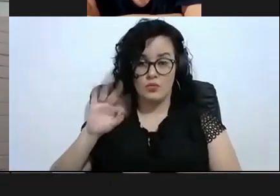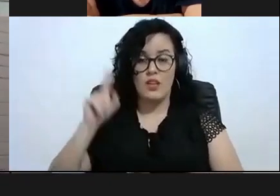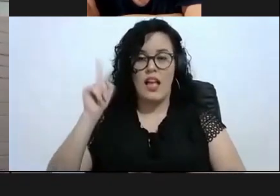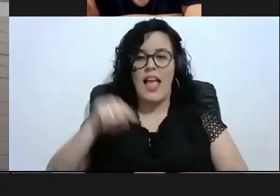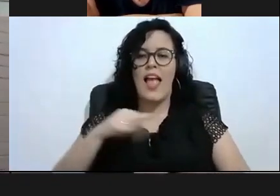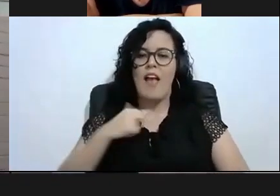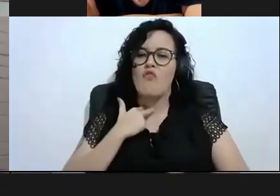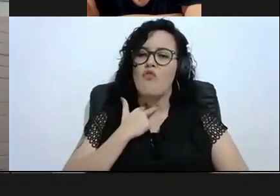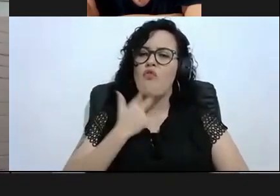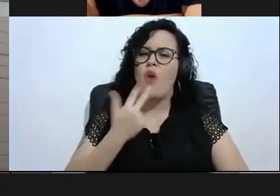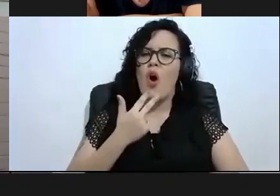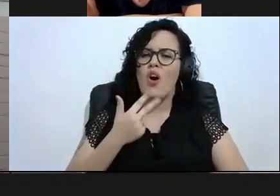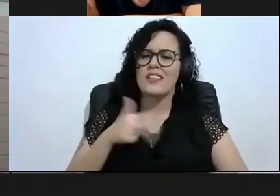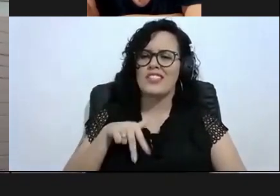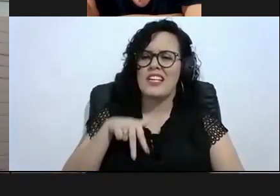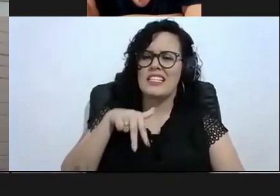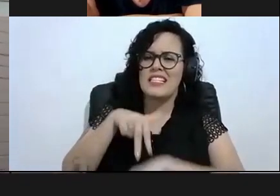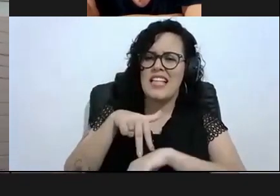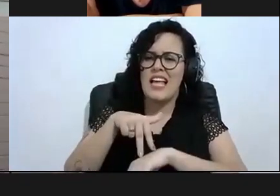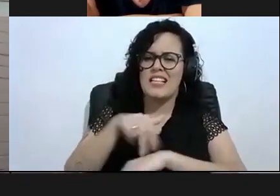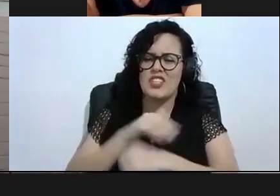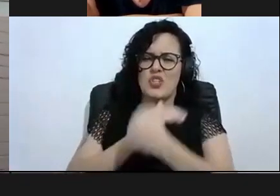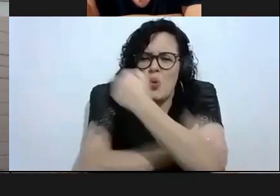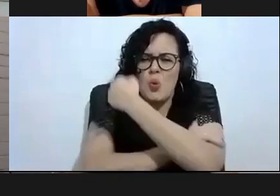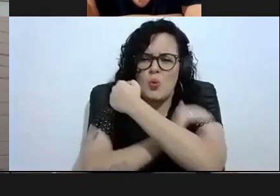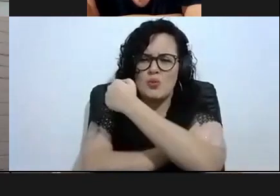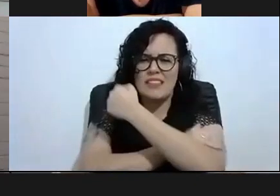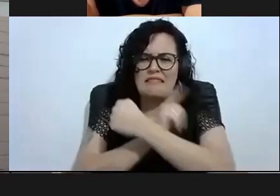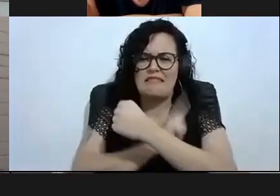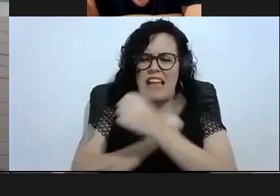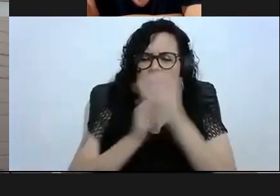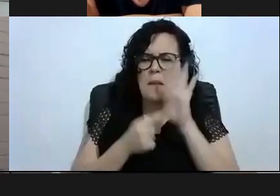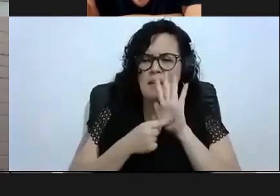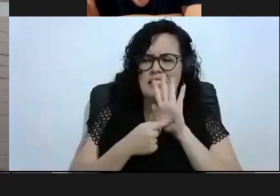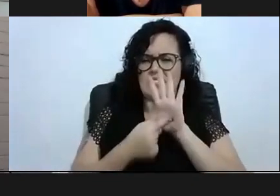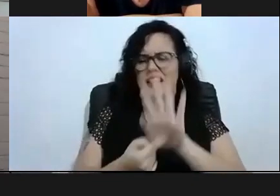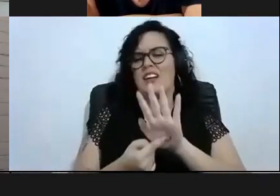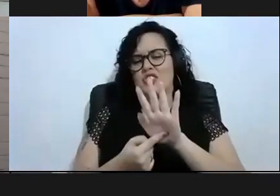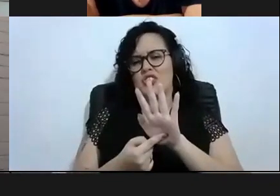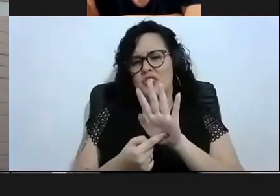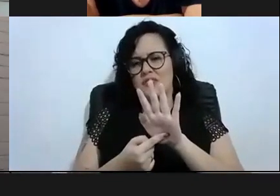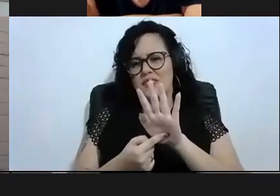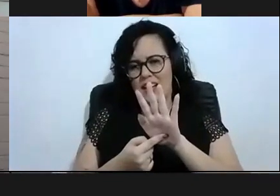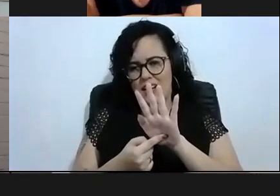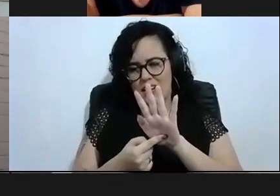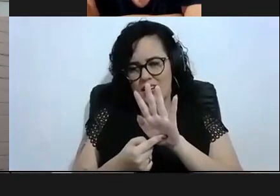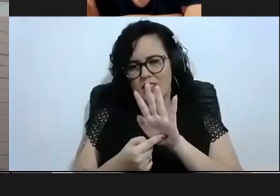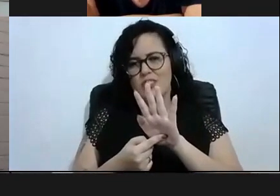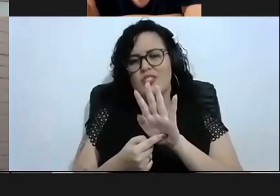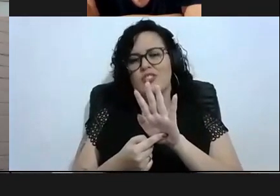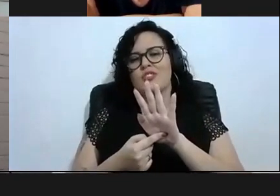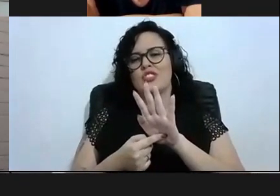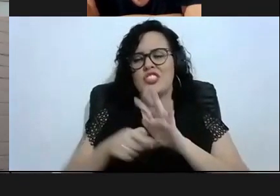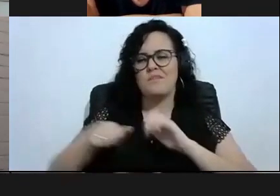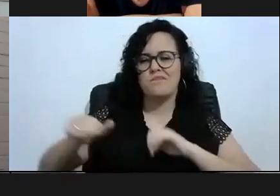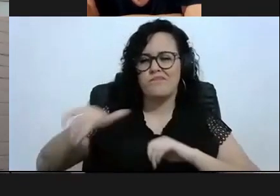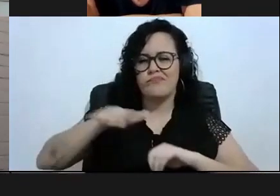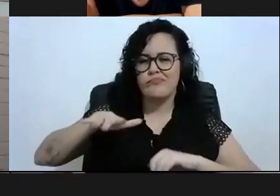né? Traz essa representatividade das minorias, das políticas